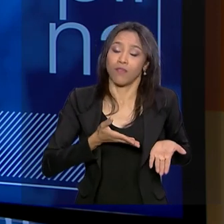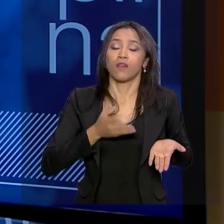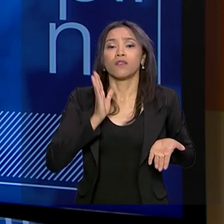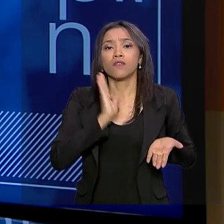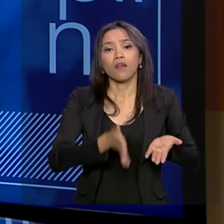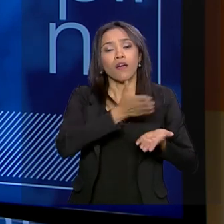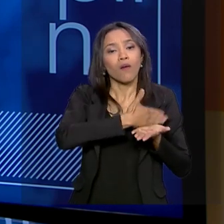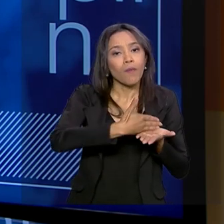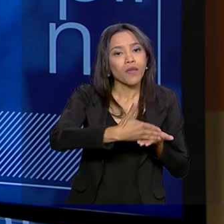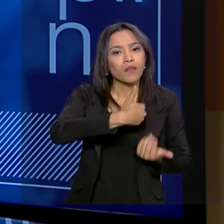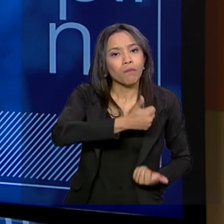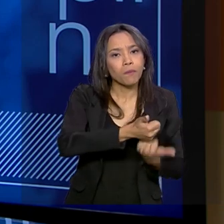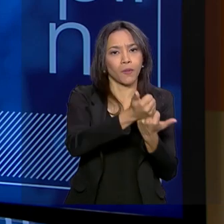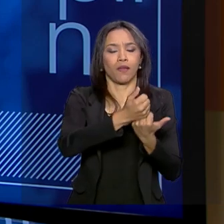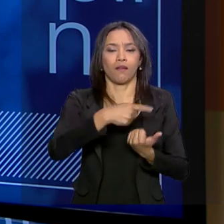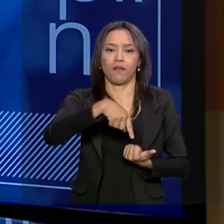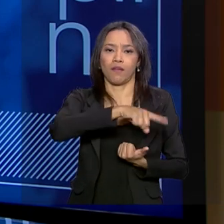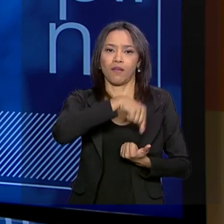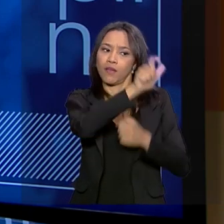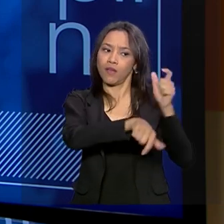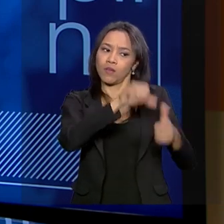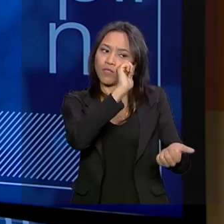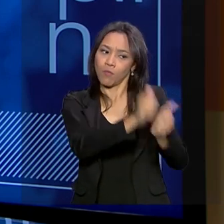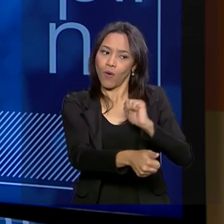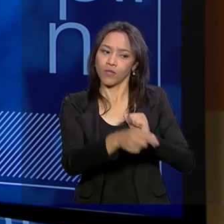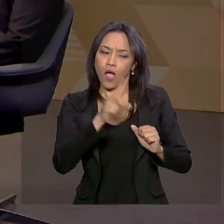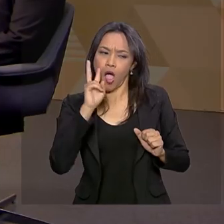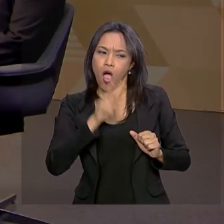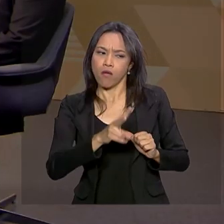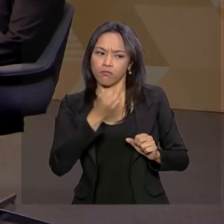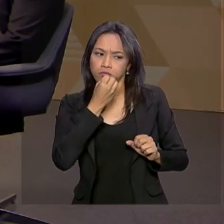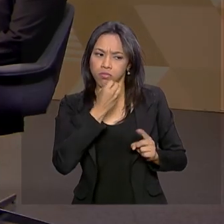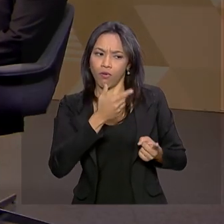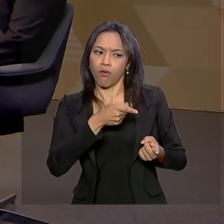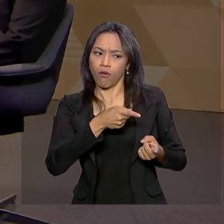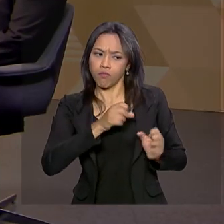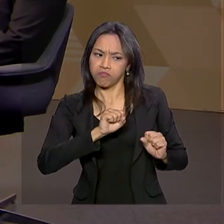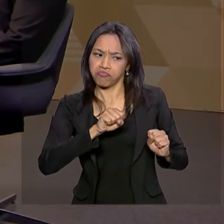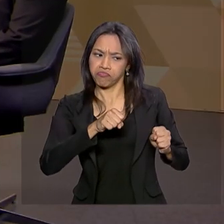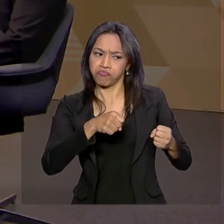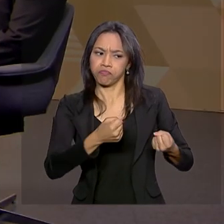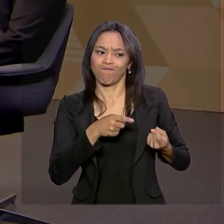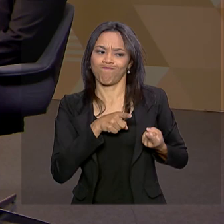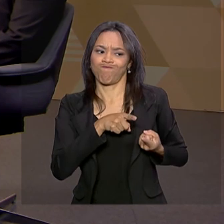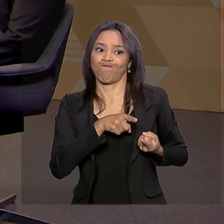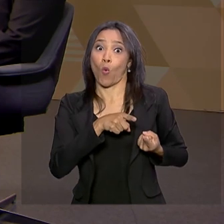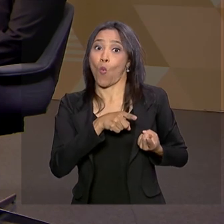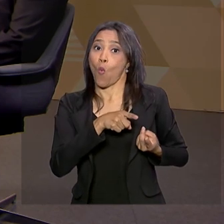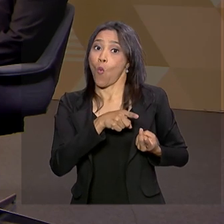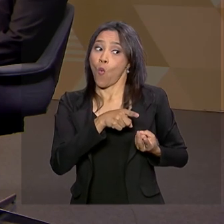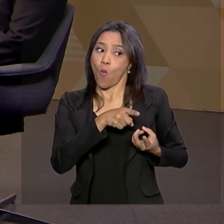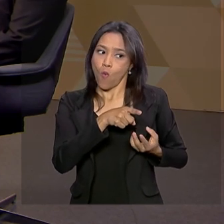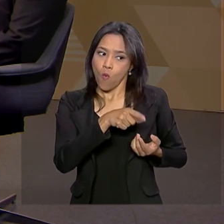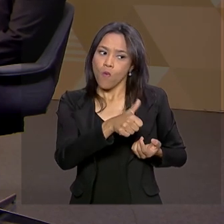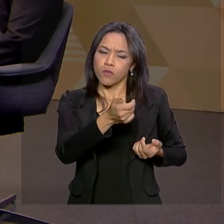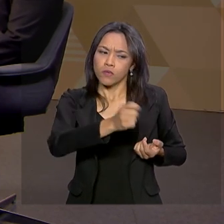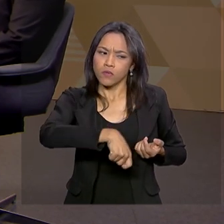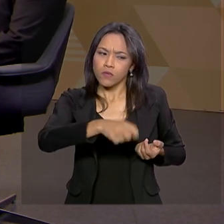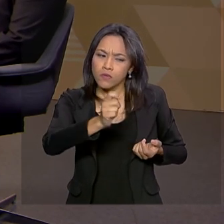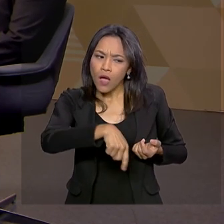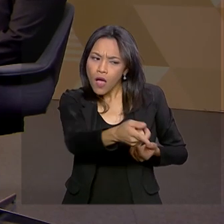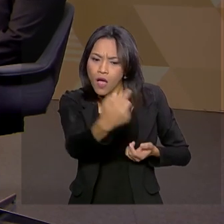já começa a apoiar os atletas que vão despontando, que apresentam resultados, eles já têm possibilidade